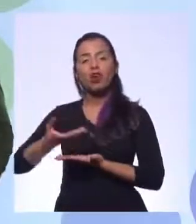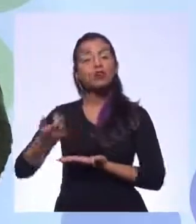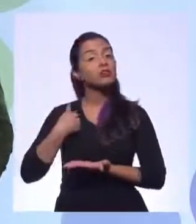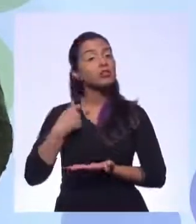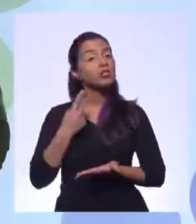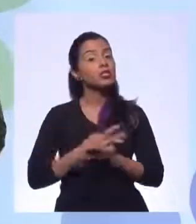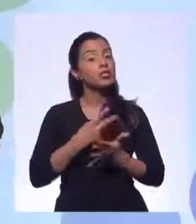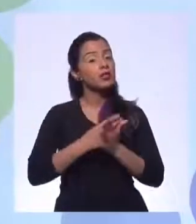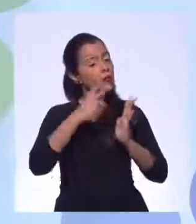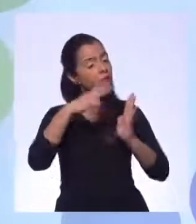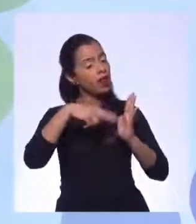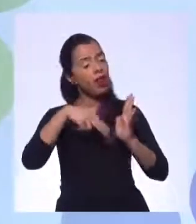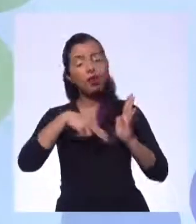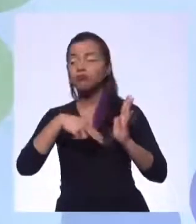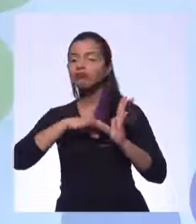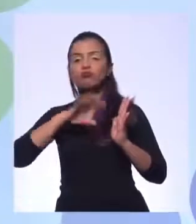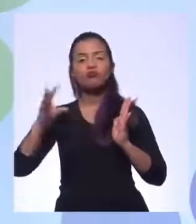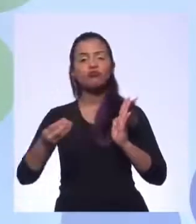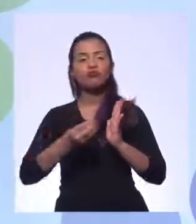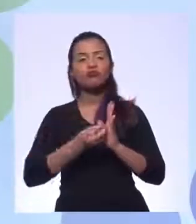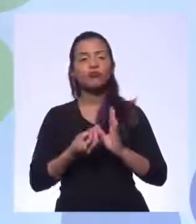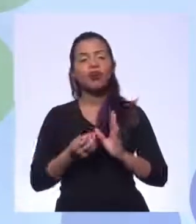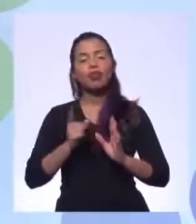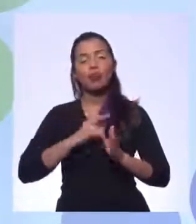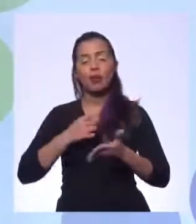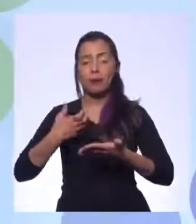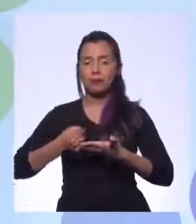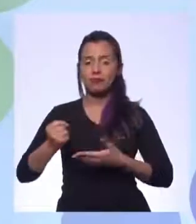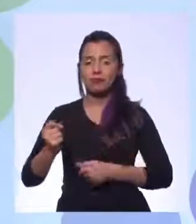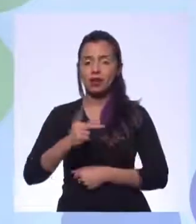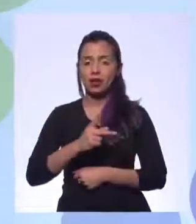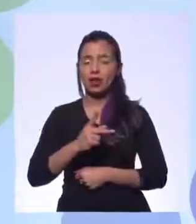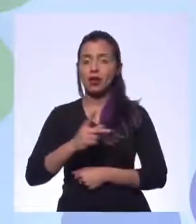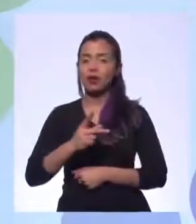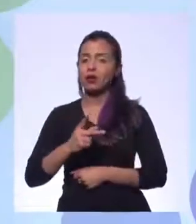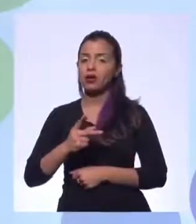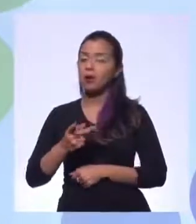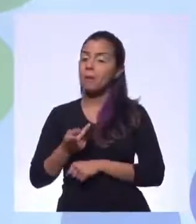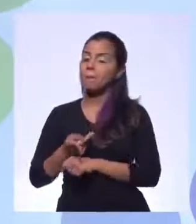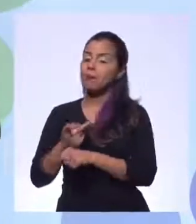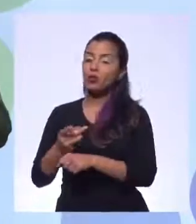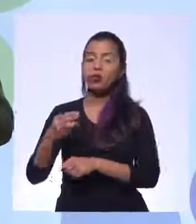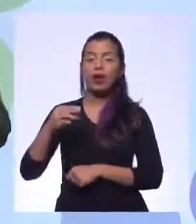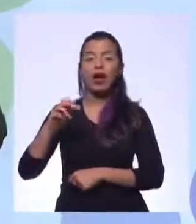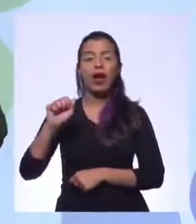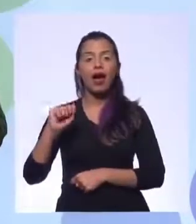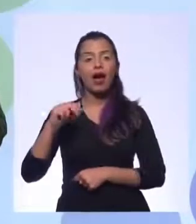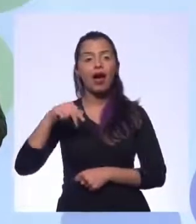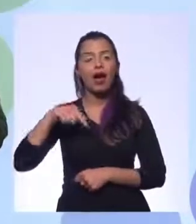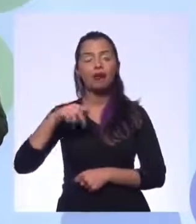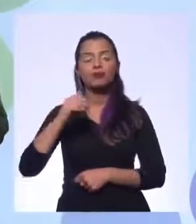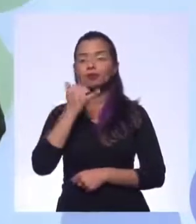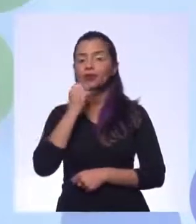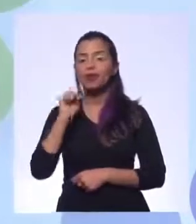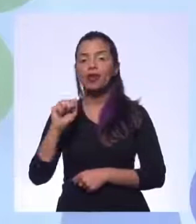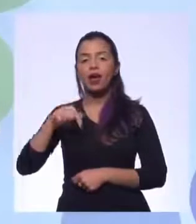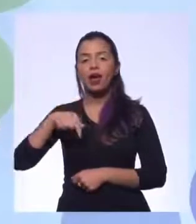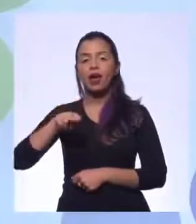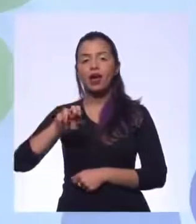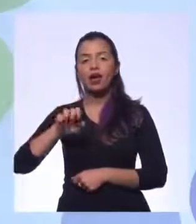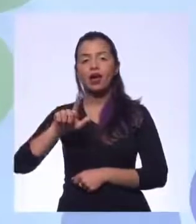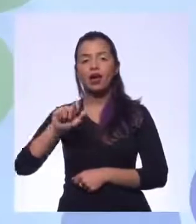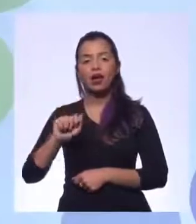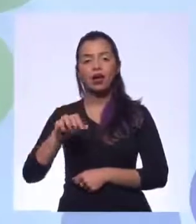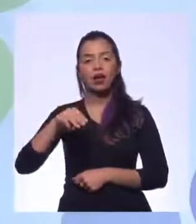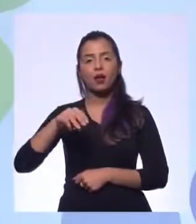Se vocês forem lá no Anchor, que é um aplicativo, procurar por aquela Mônica, vão me achar. Vocês podem ouvir a história novamente